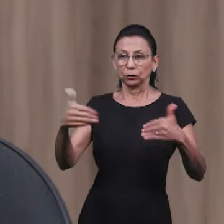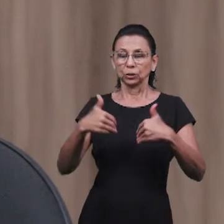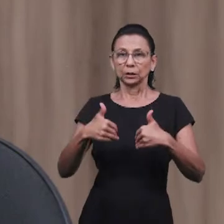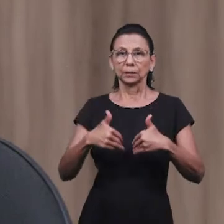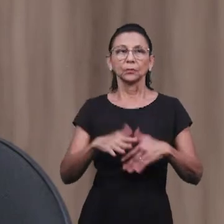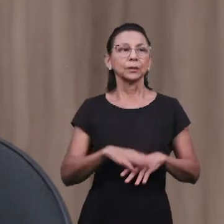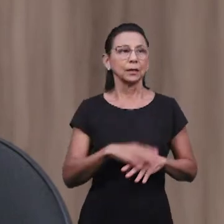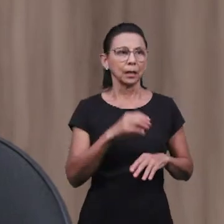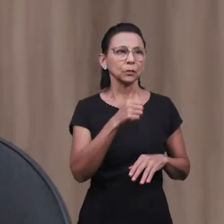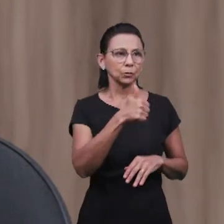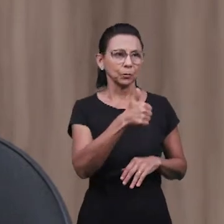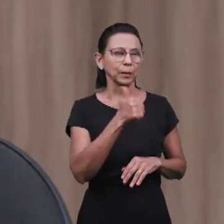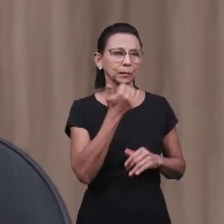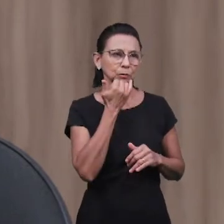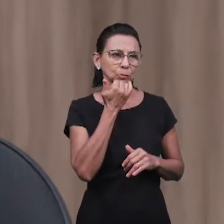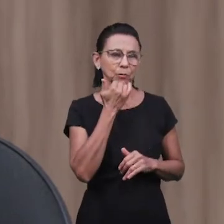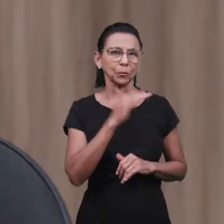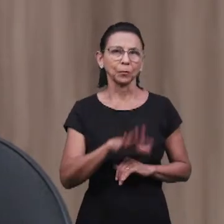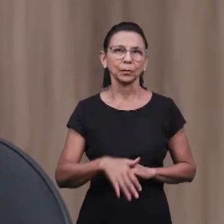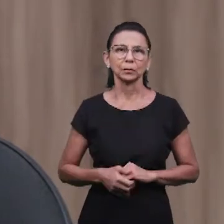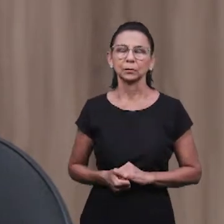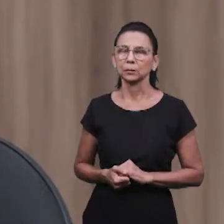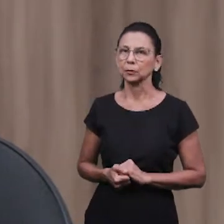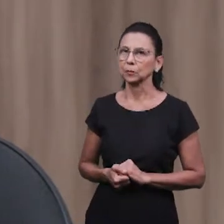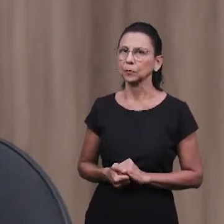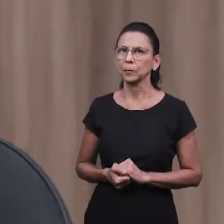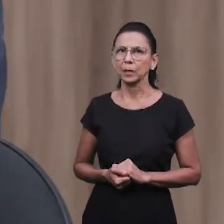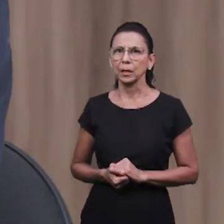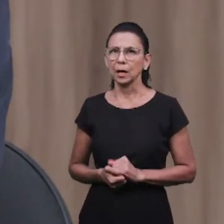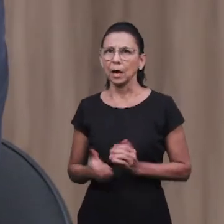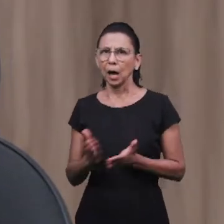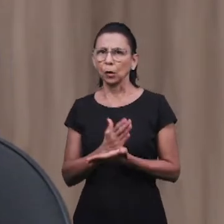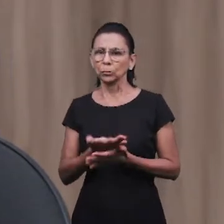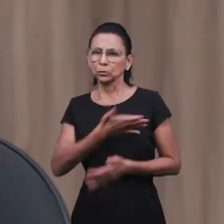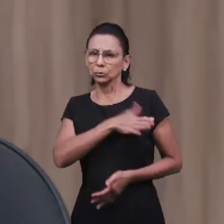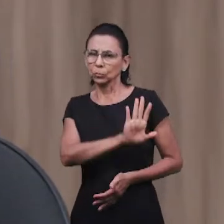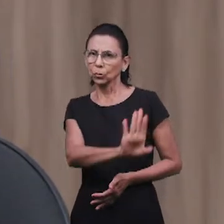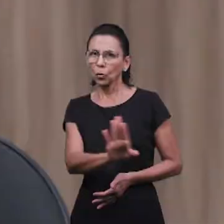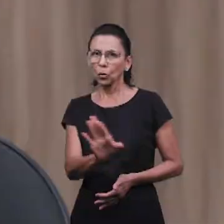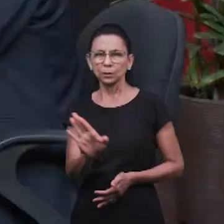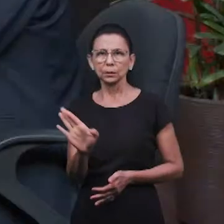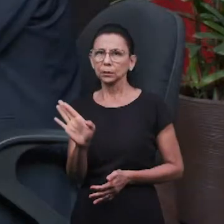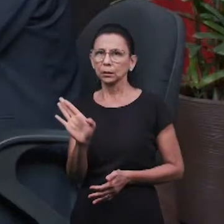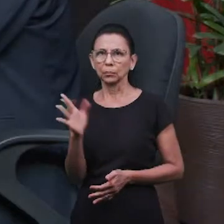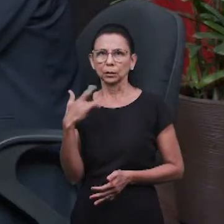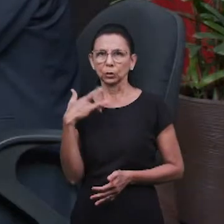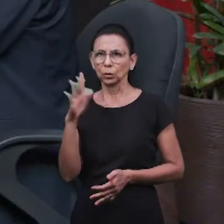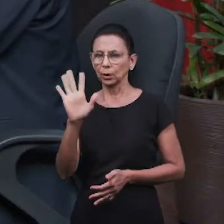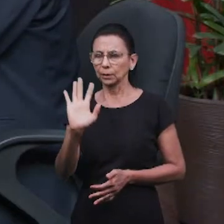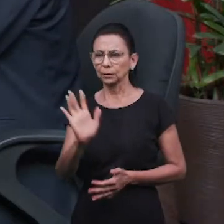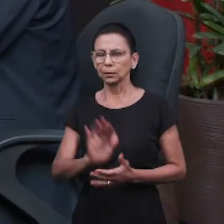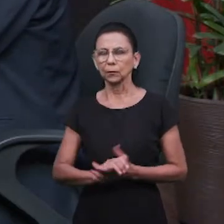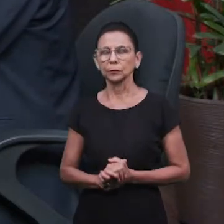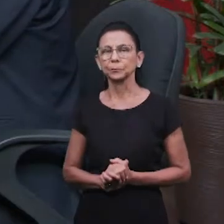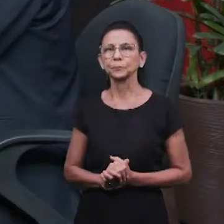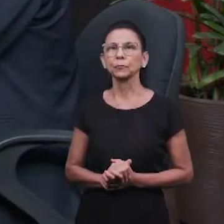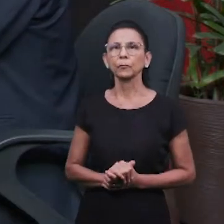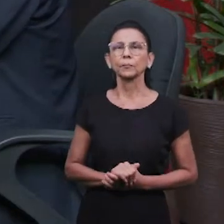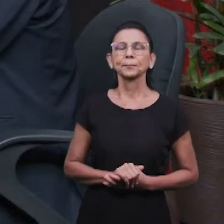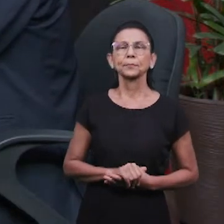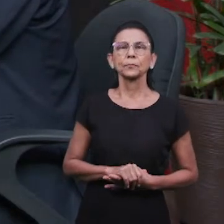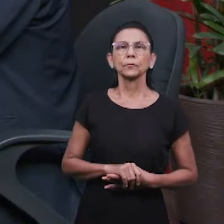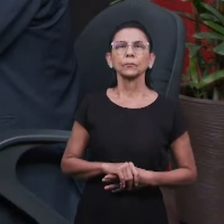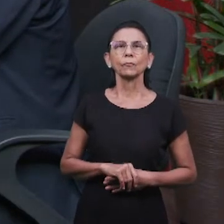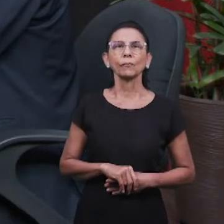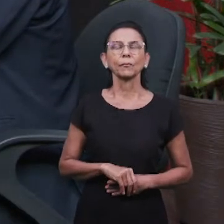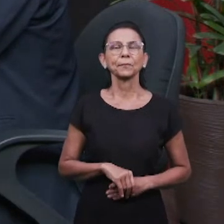tudo certo. Porque tem criança autista que não permite, não gosta que ninguém encoste nele, não, né? Então tem tudo isso, né? Sensibilidade é o sensorial,